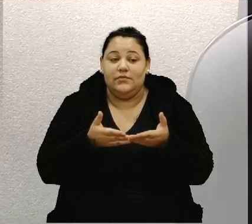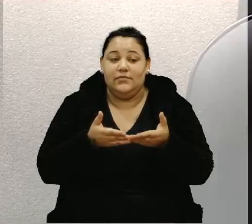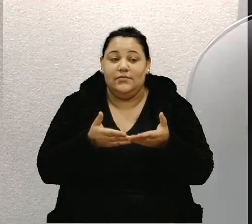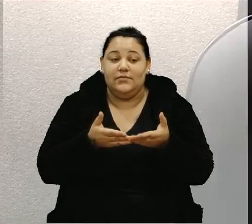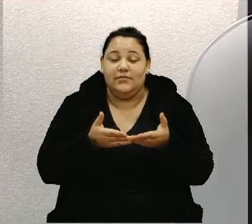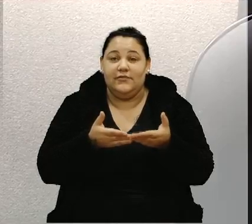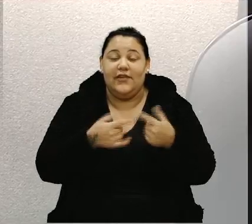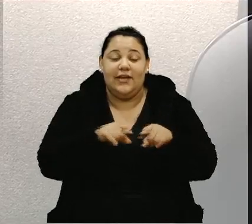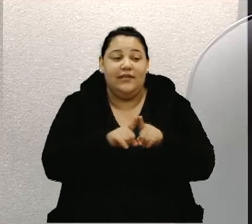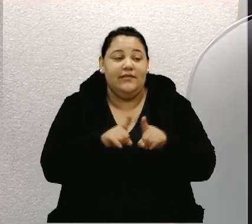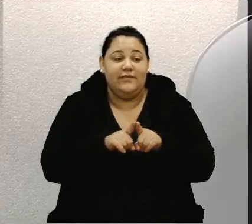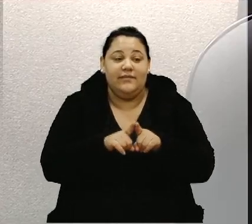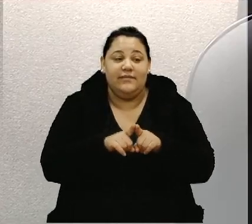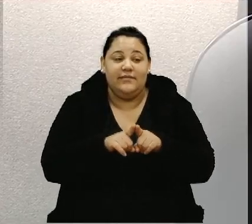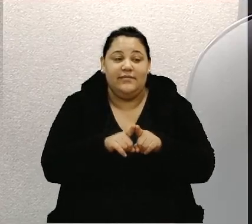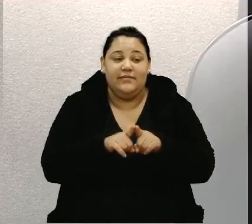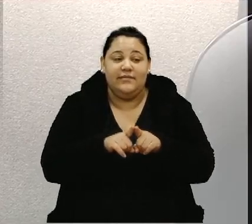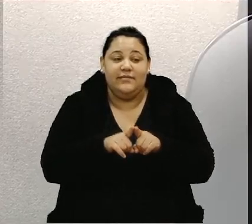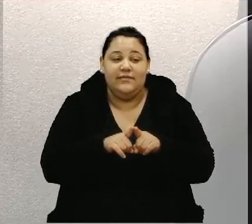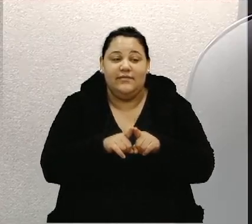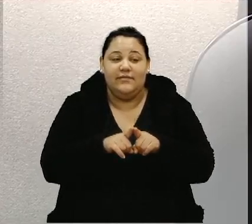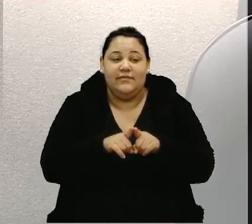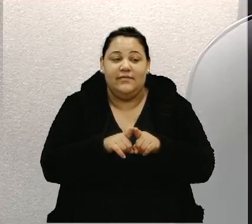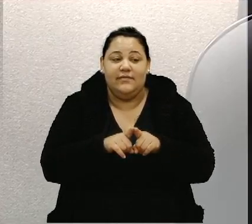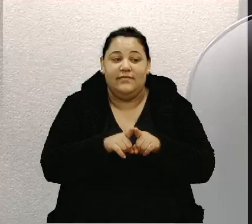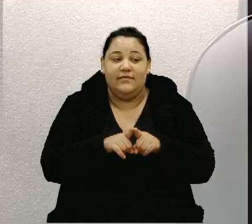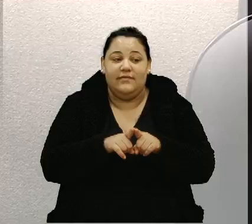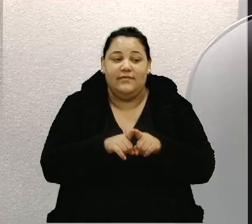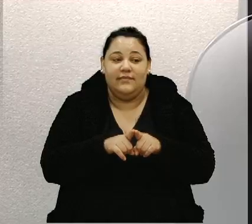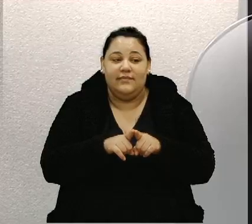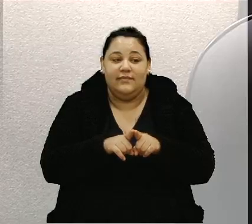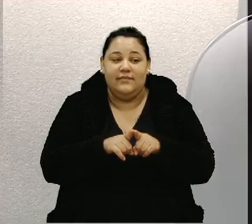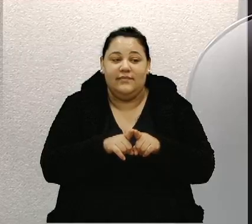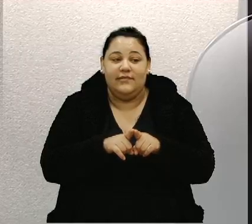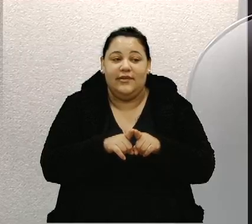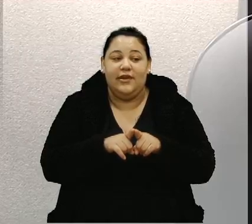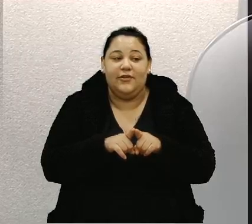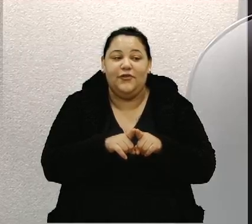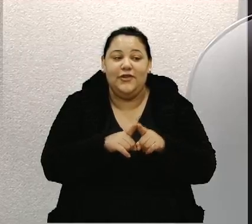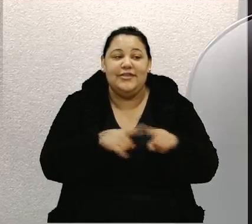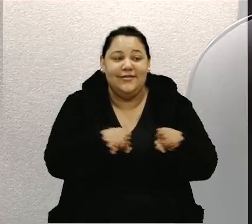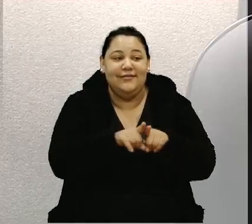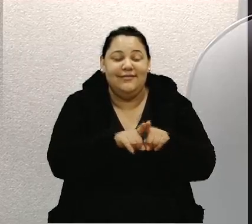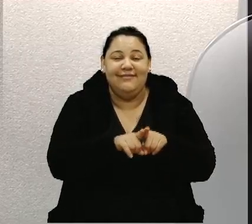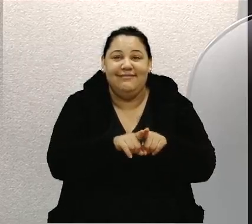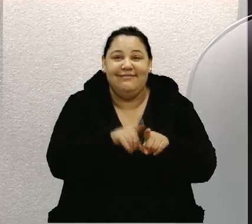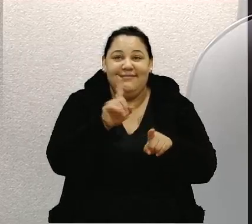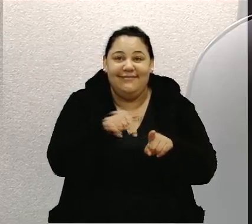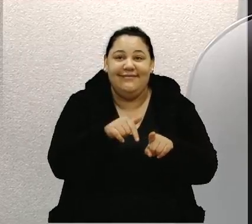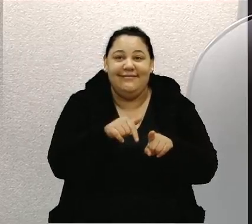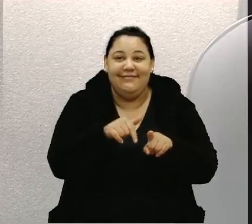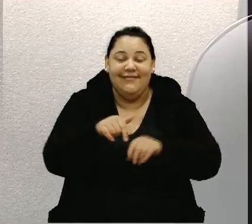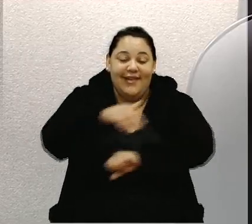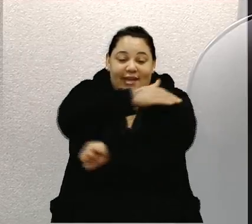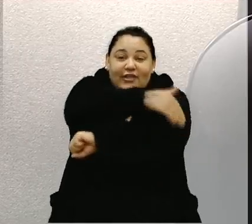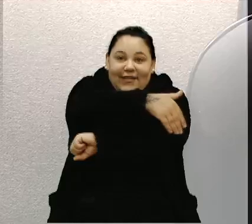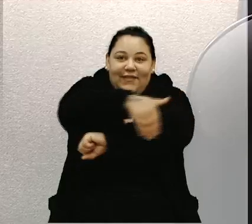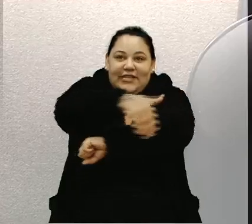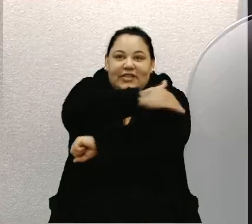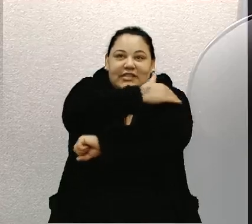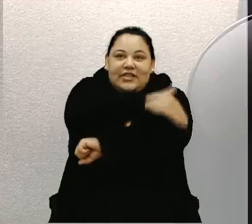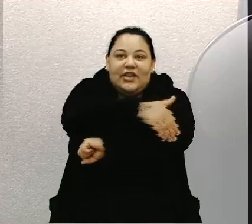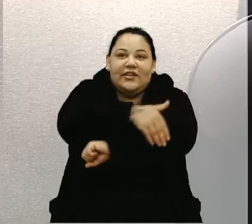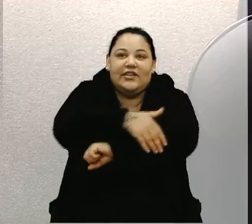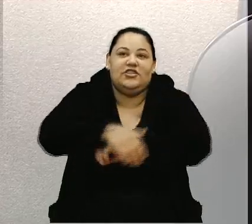feliz, vereador, se a Codeca pegasse qualquer obra de asfalto, que fosse da esquina, numa rua, num